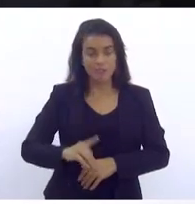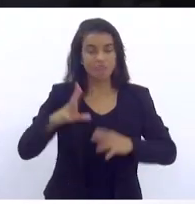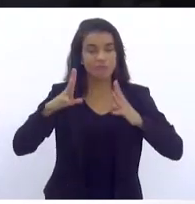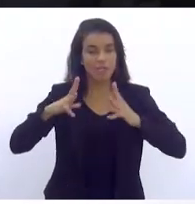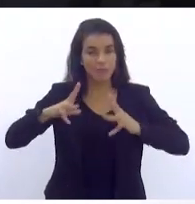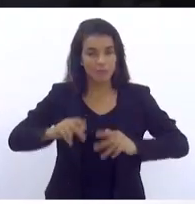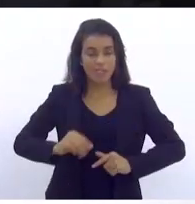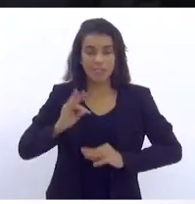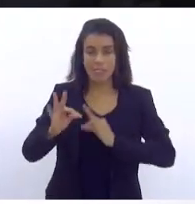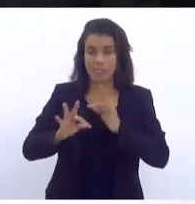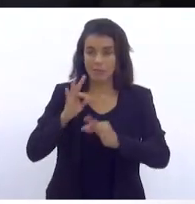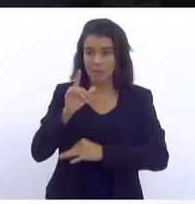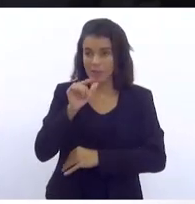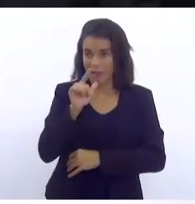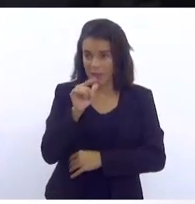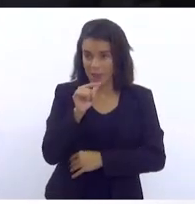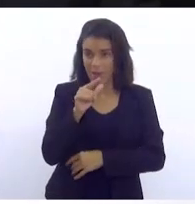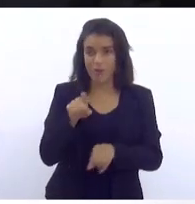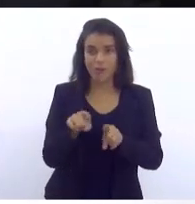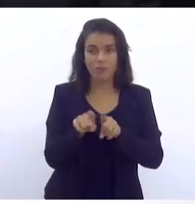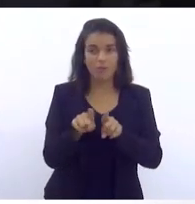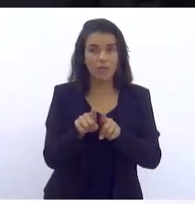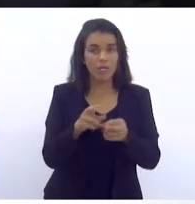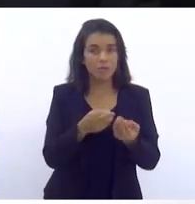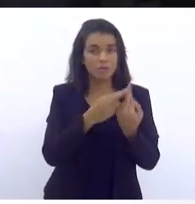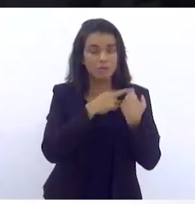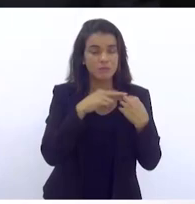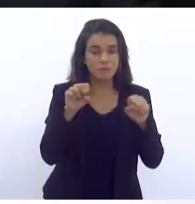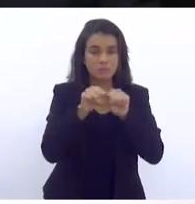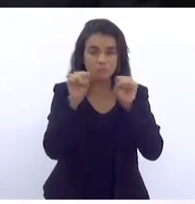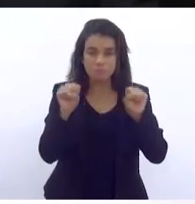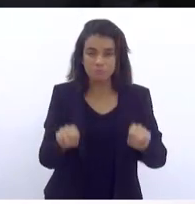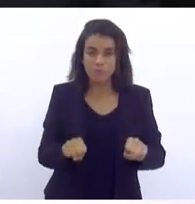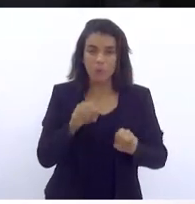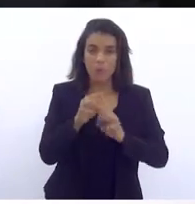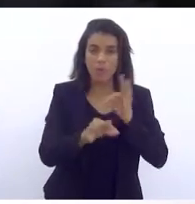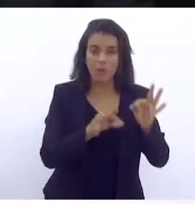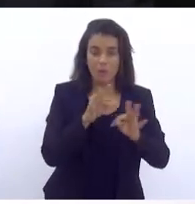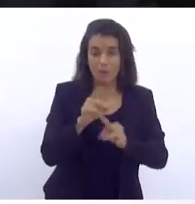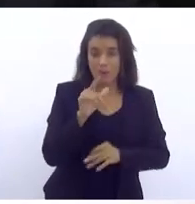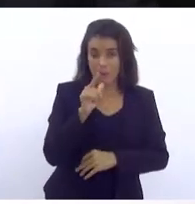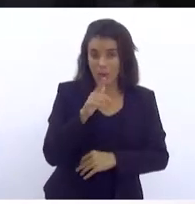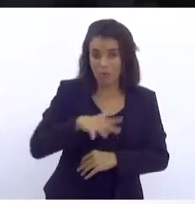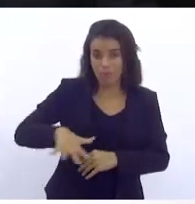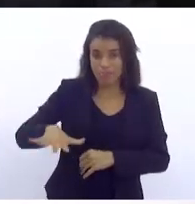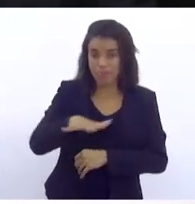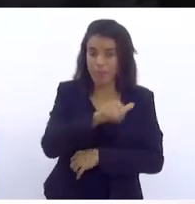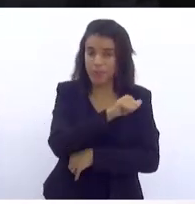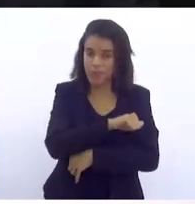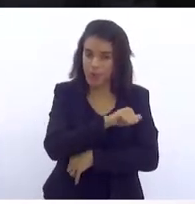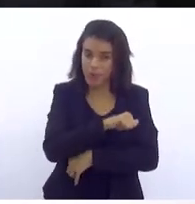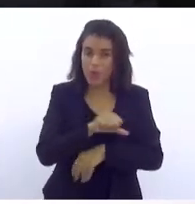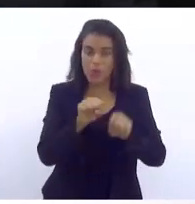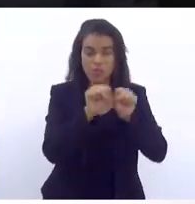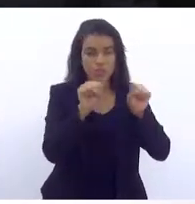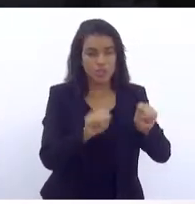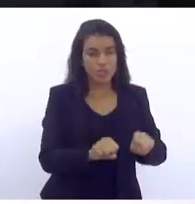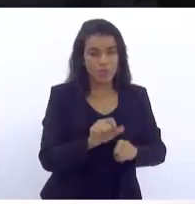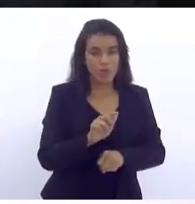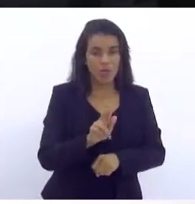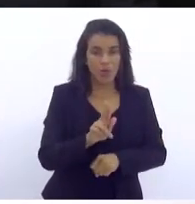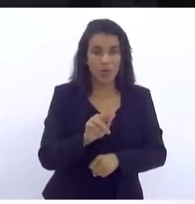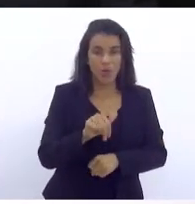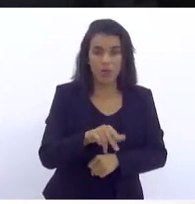operação responsável pelo sistema produtor de água da região metropolitana do Rio de Janeiro entre eles o sistema Guandu sistema